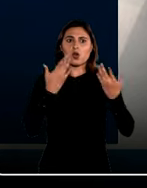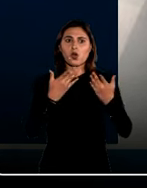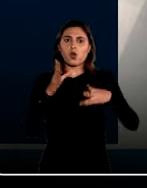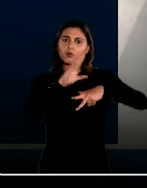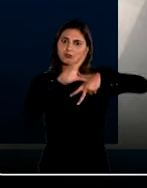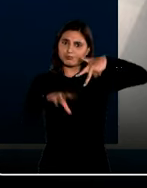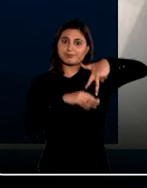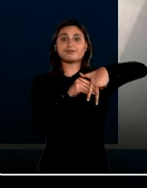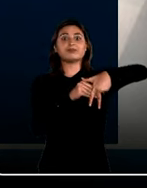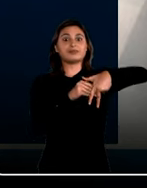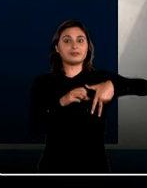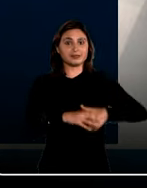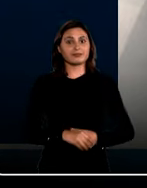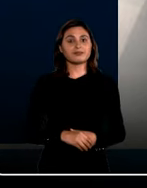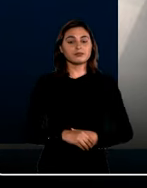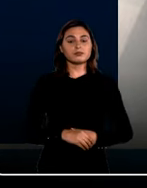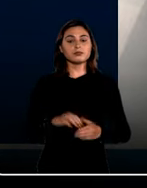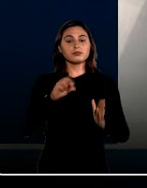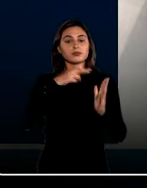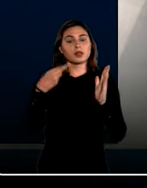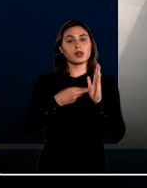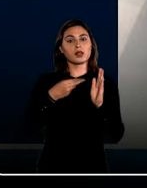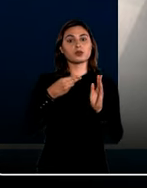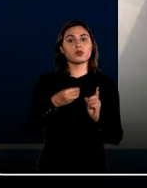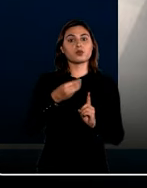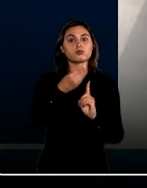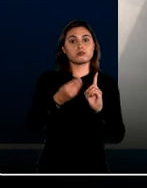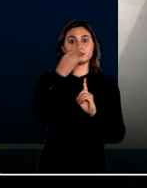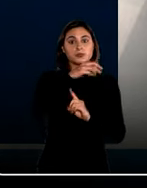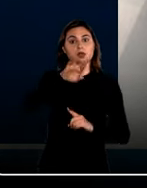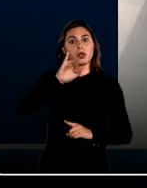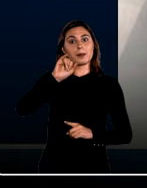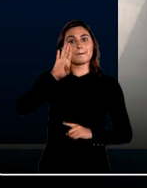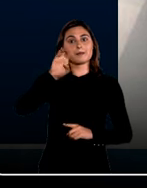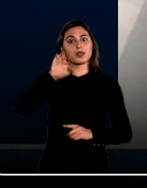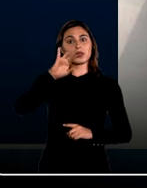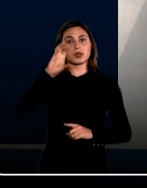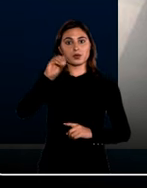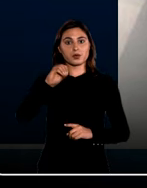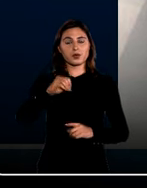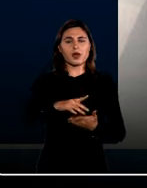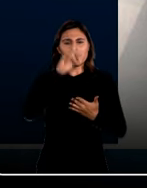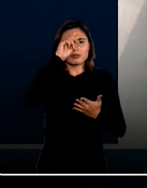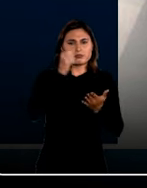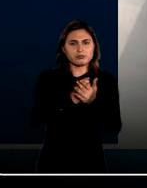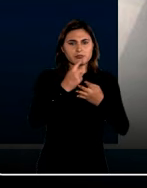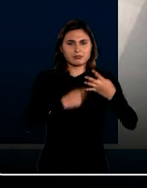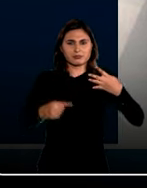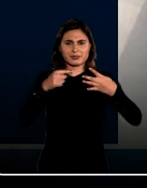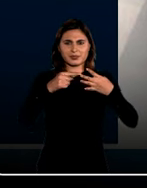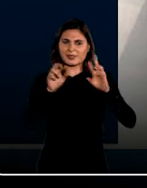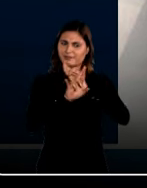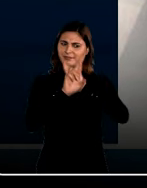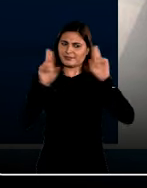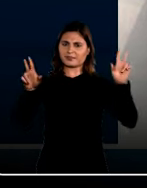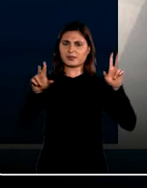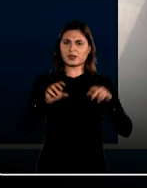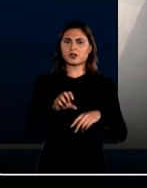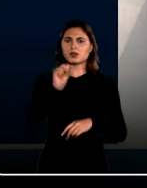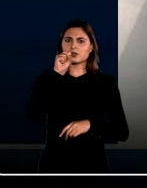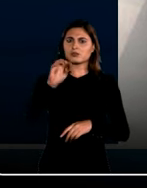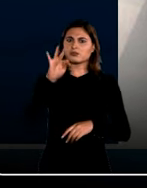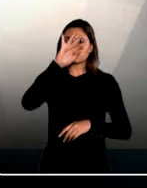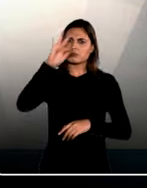administrativa para o relator Ministro Ribeiro Danta a decisão de Segunda instância divergiu do entendimento do Supremo